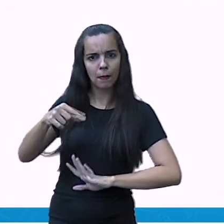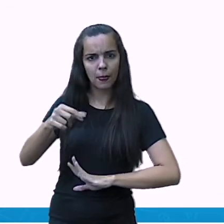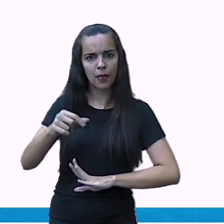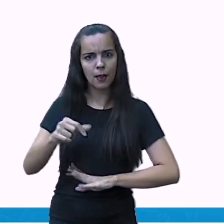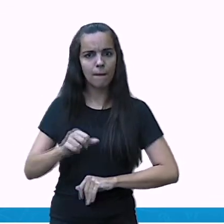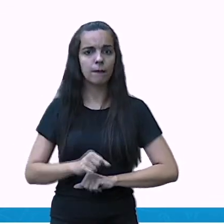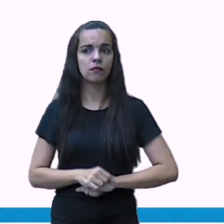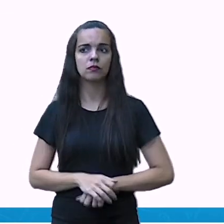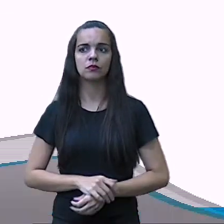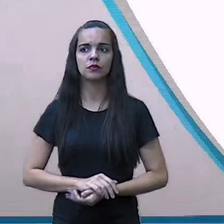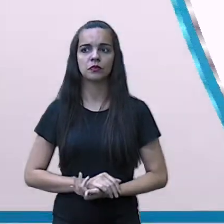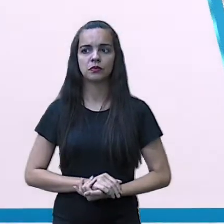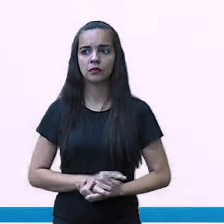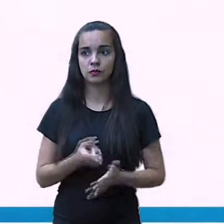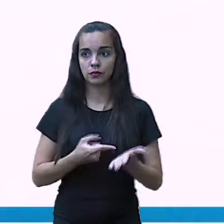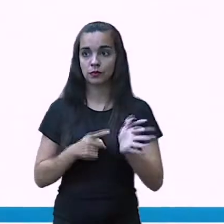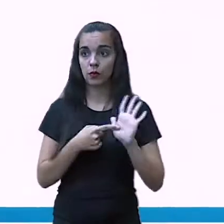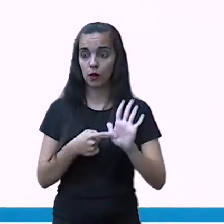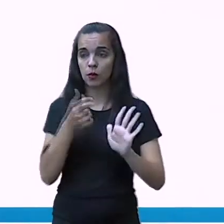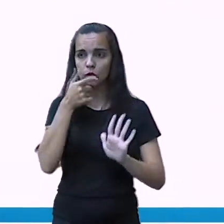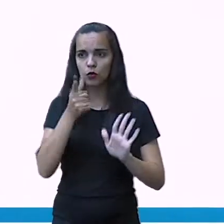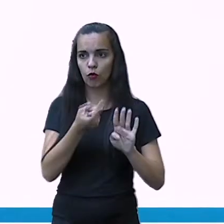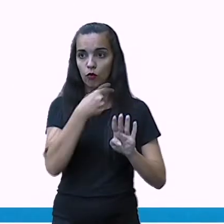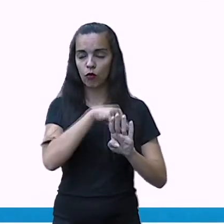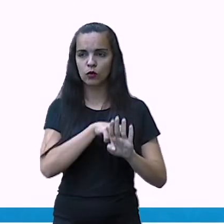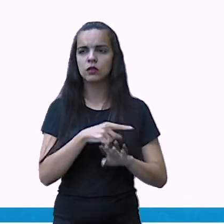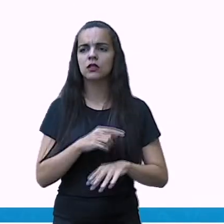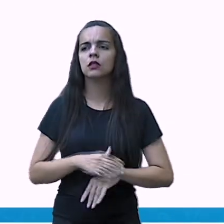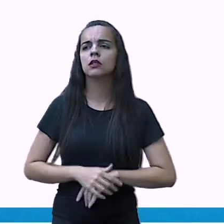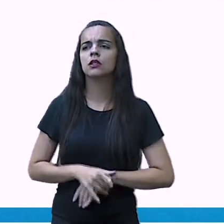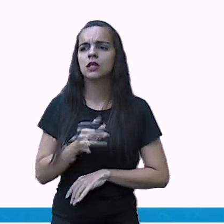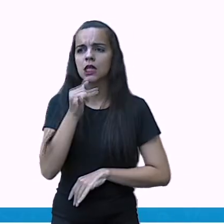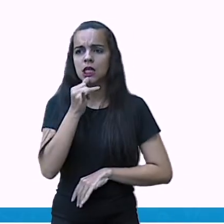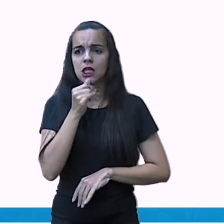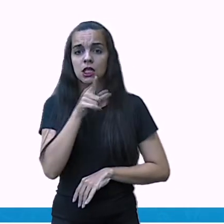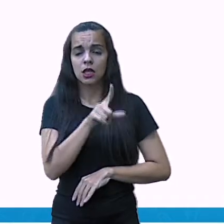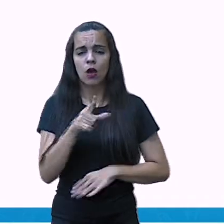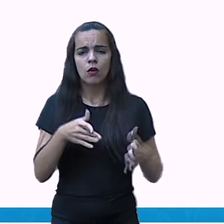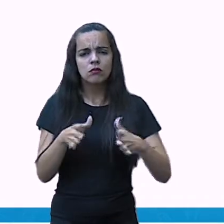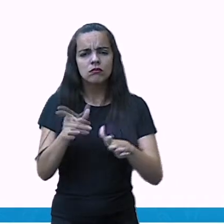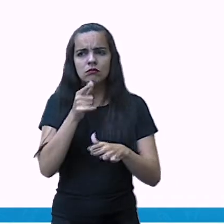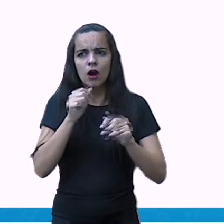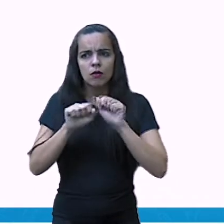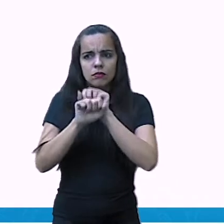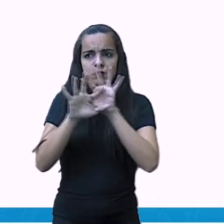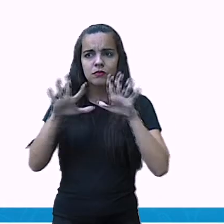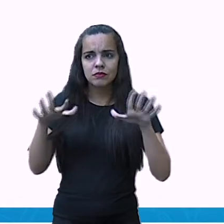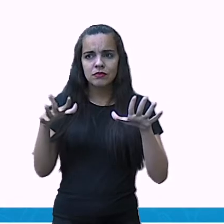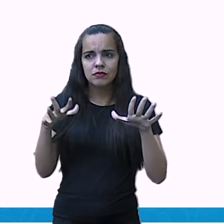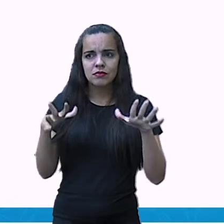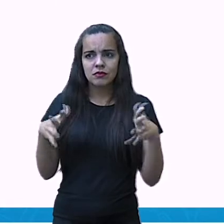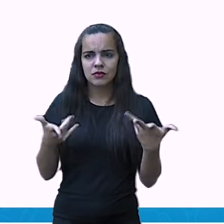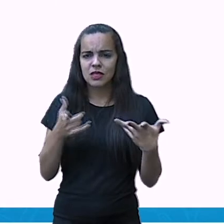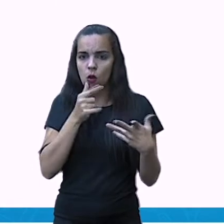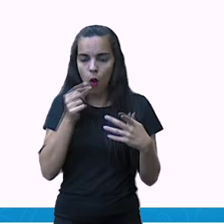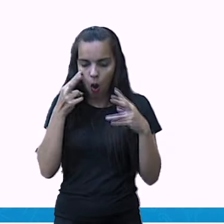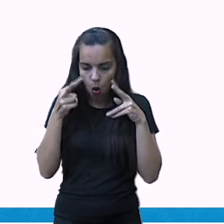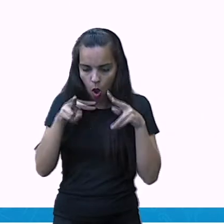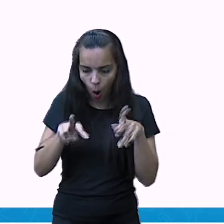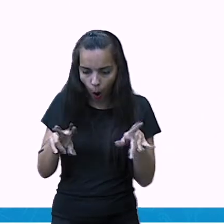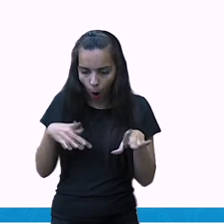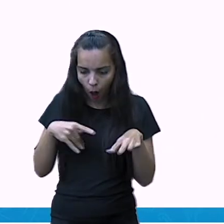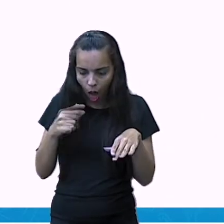que aqui, tá? Olha, rios de águas claras são águas mais